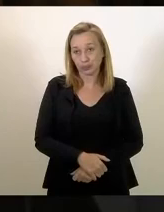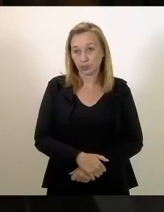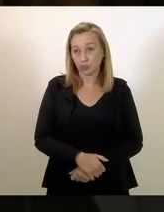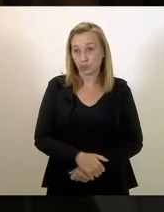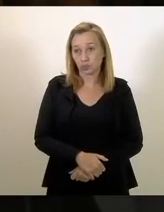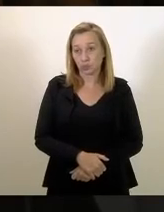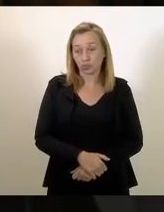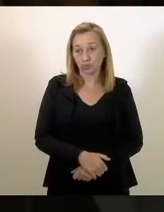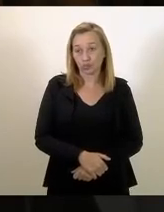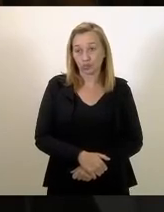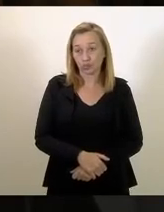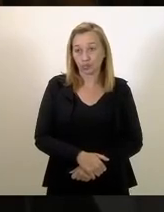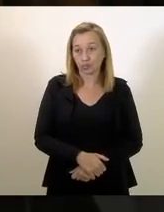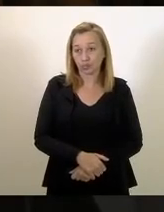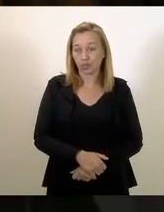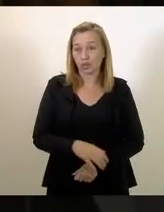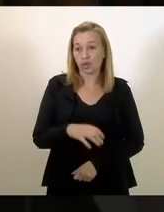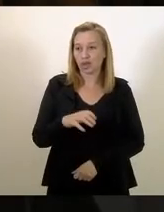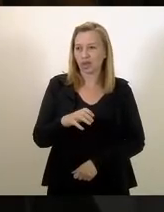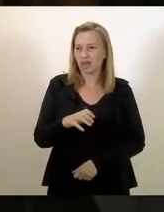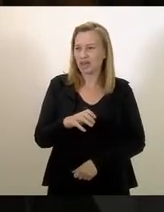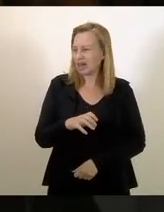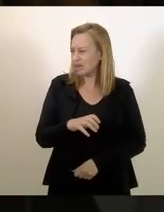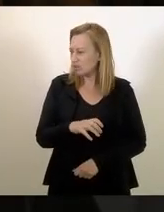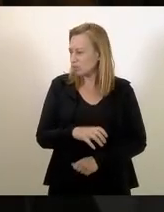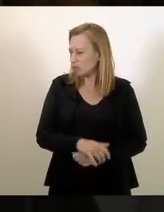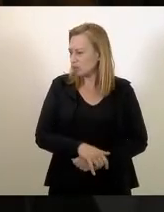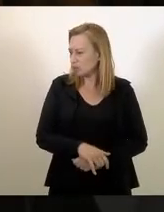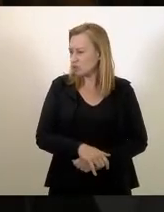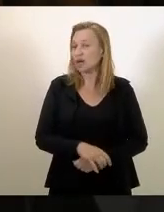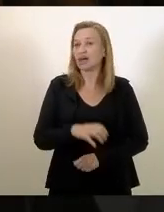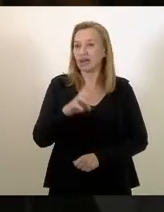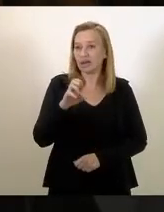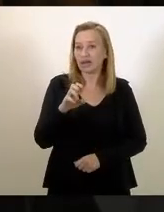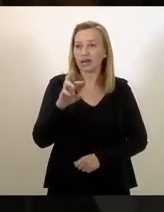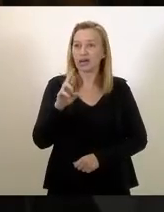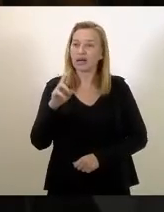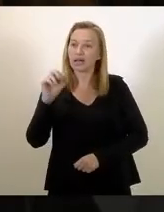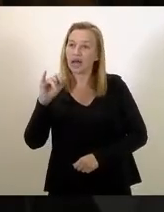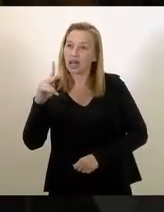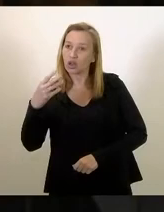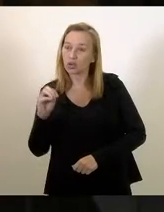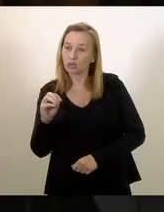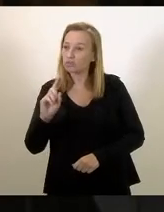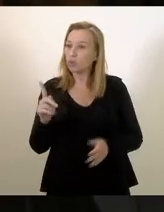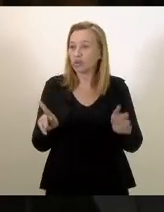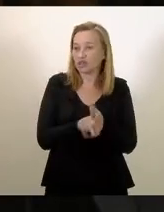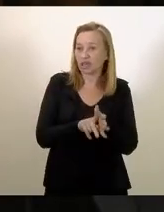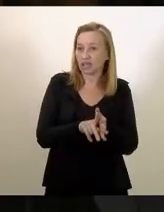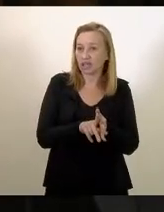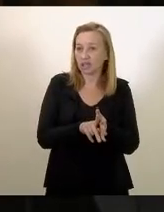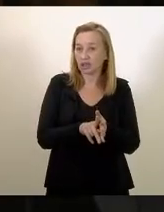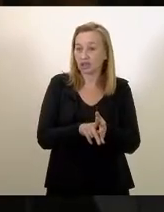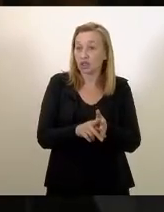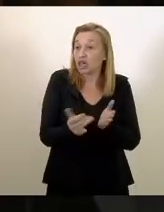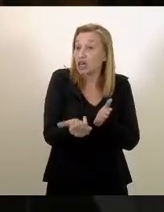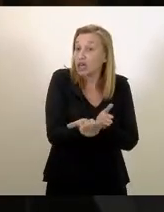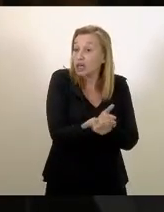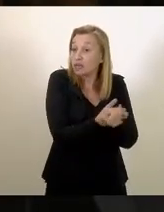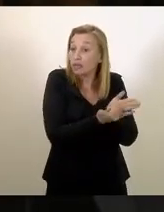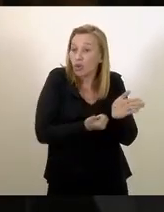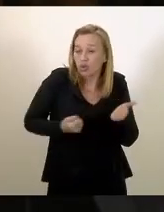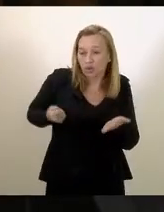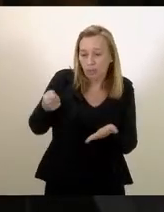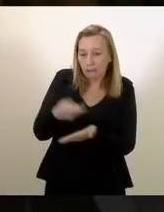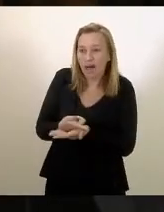não lhe pertence o erário deriva dos impostos pagos